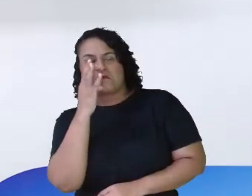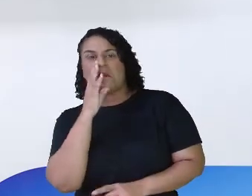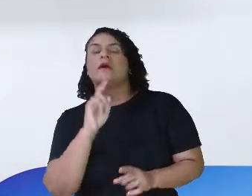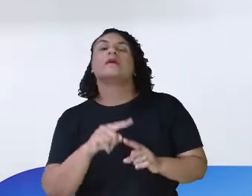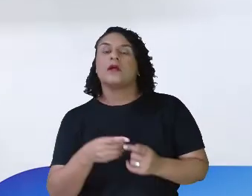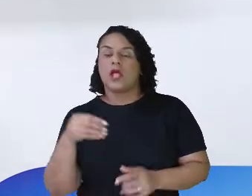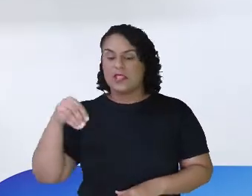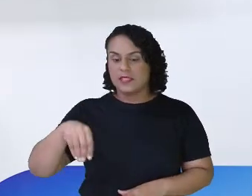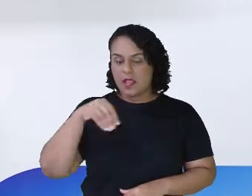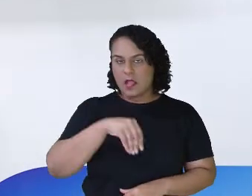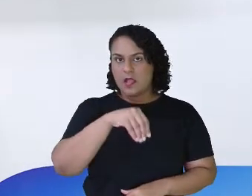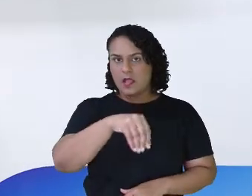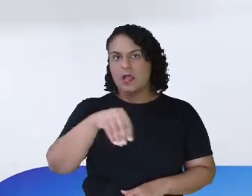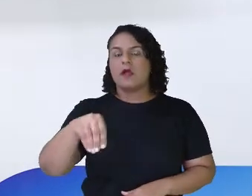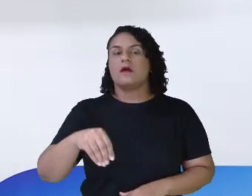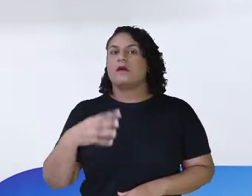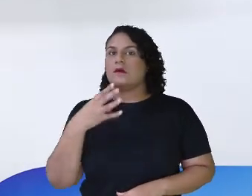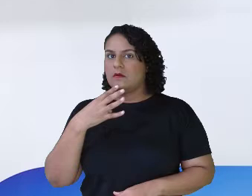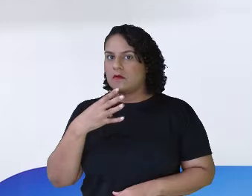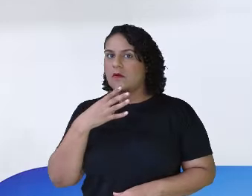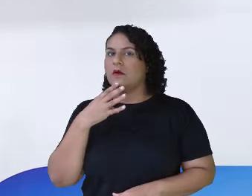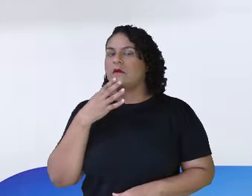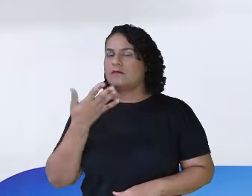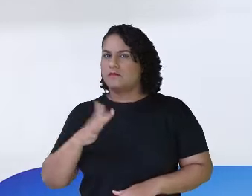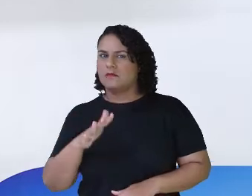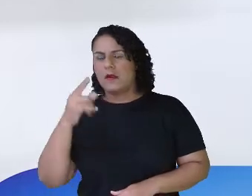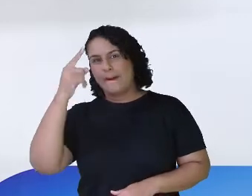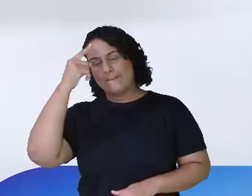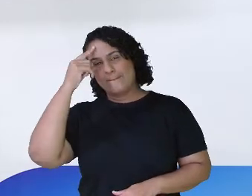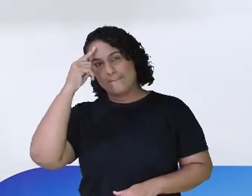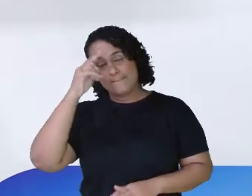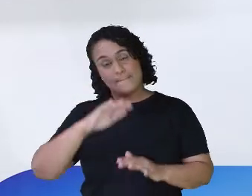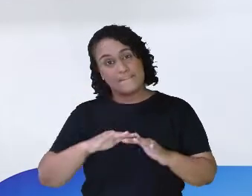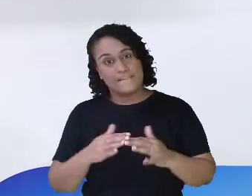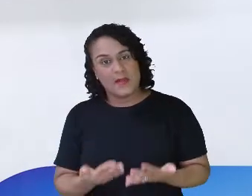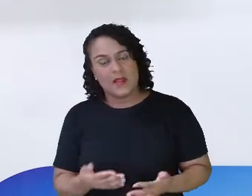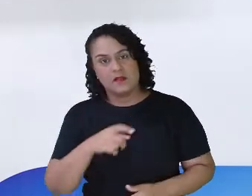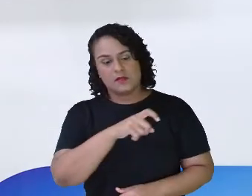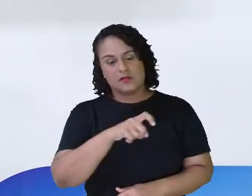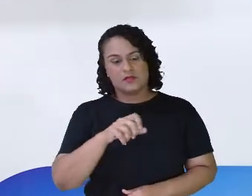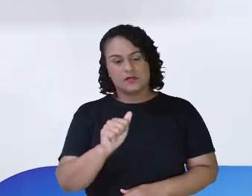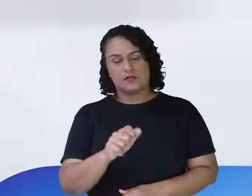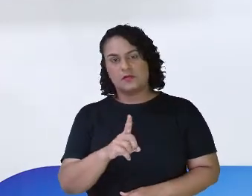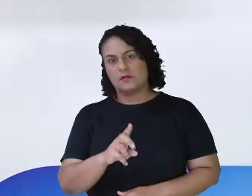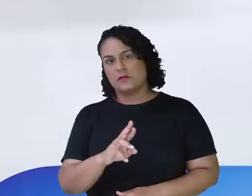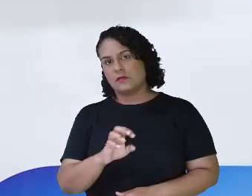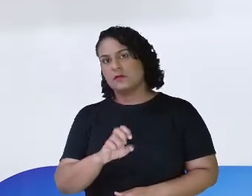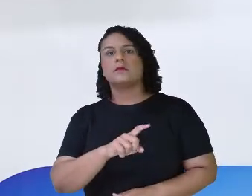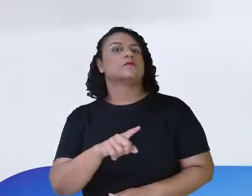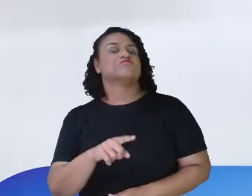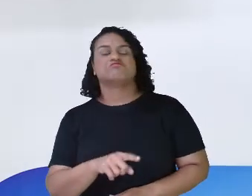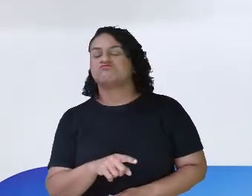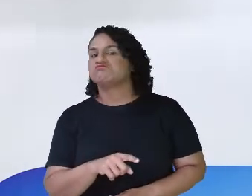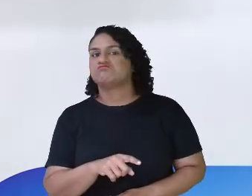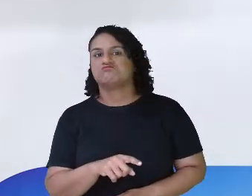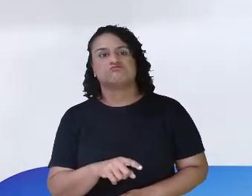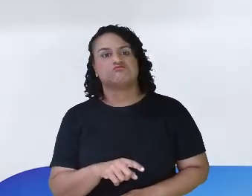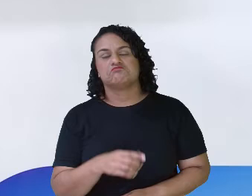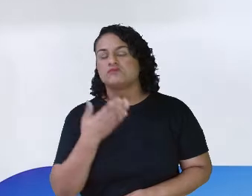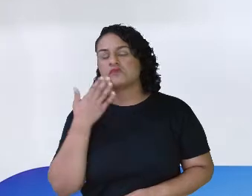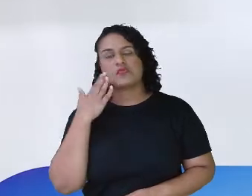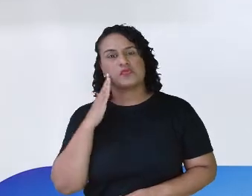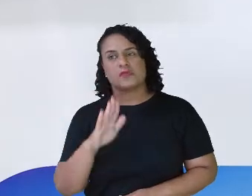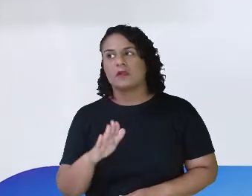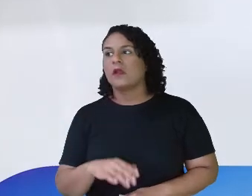jogar dama eu domino direitinho, mas o xadrez eu confesso que não. Outro objeto onde a